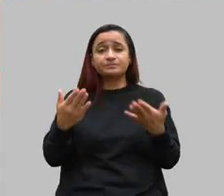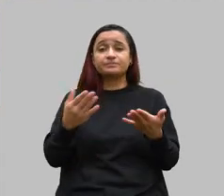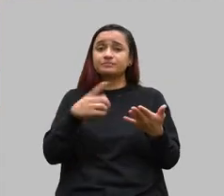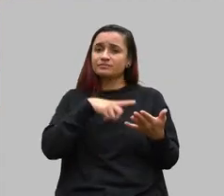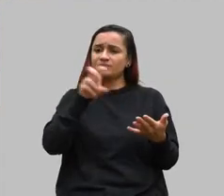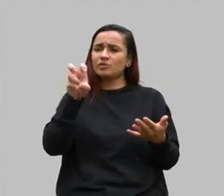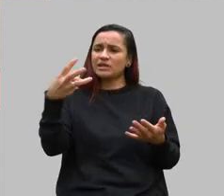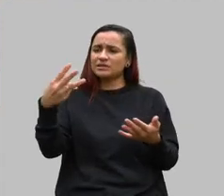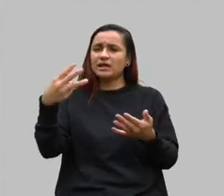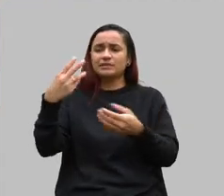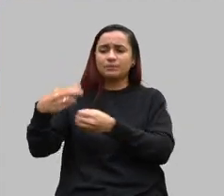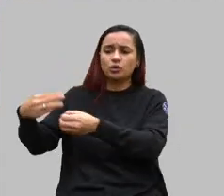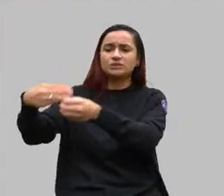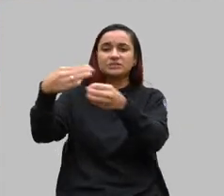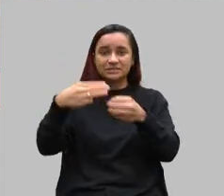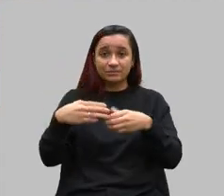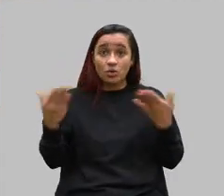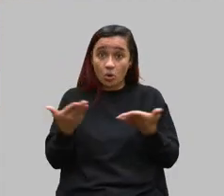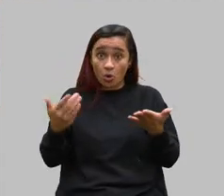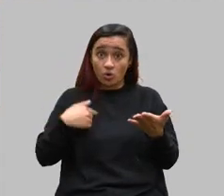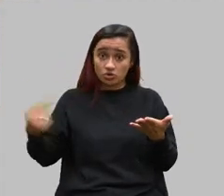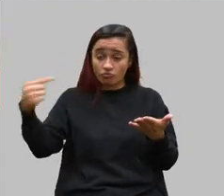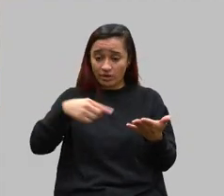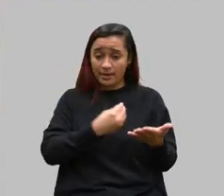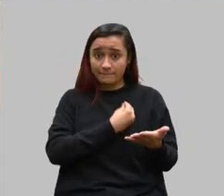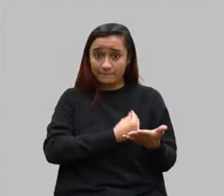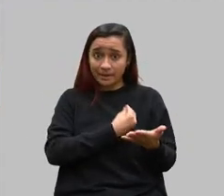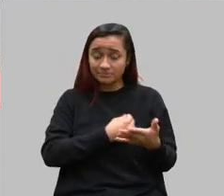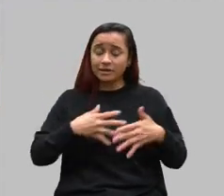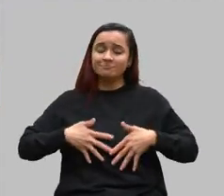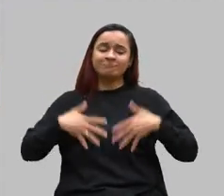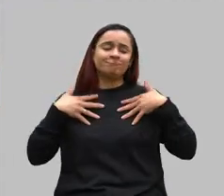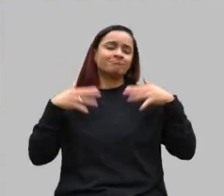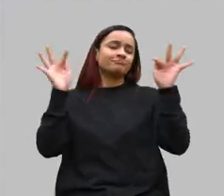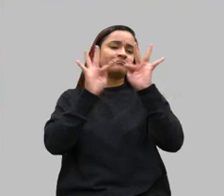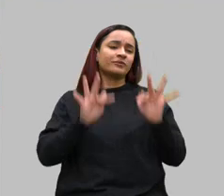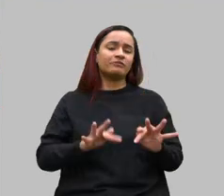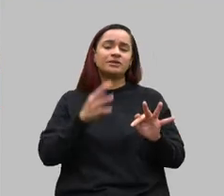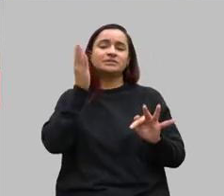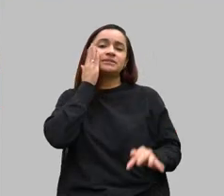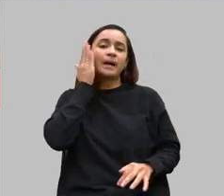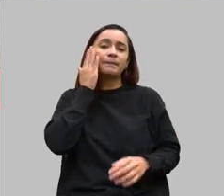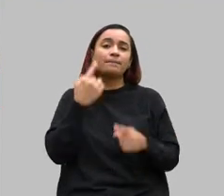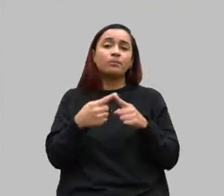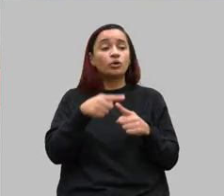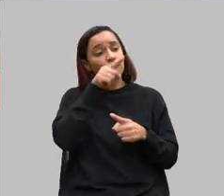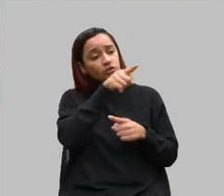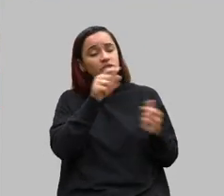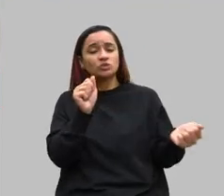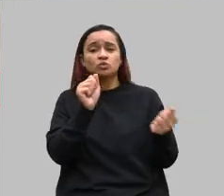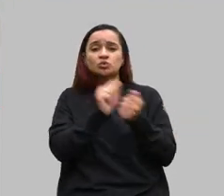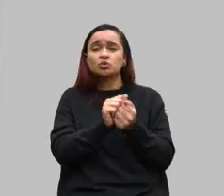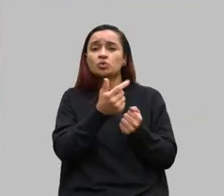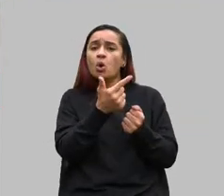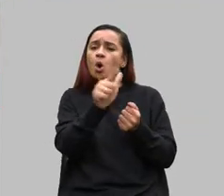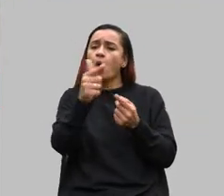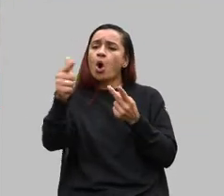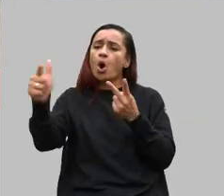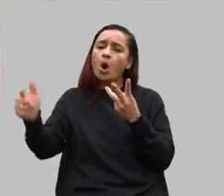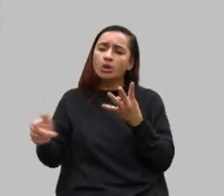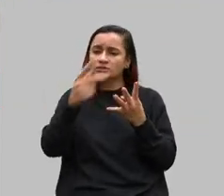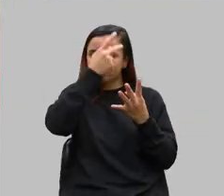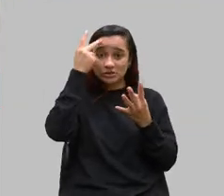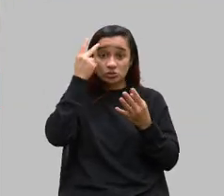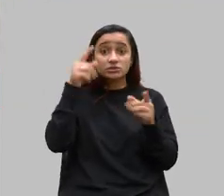Audiência hoje pelo seu convite deputada ion com alegria de saber que a senhora junto a tantos outros envolvidos interessados em